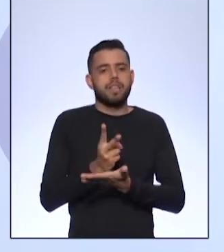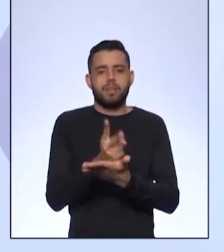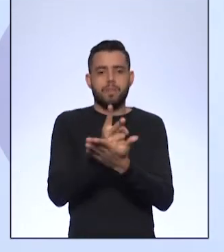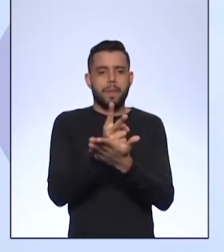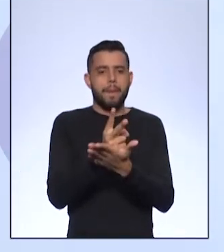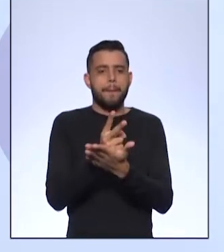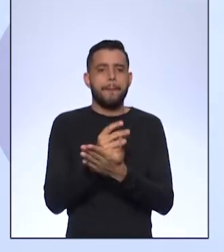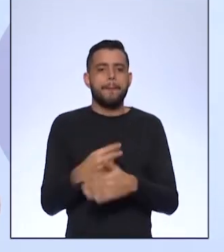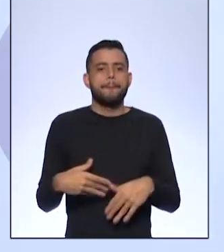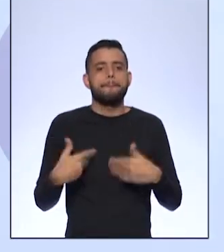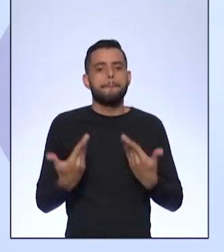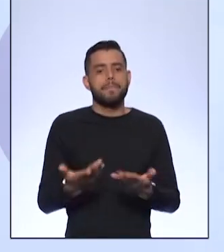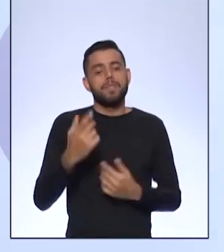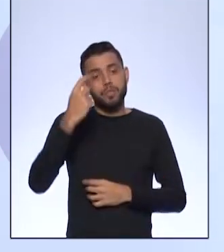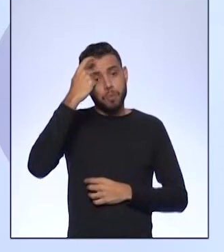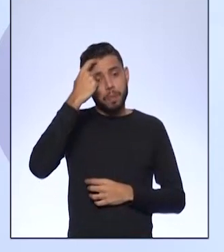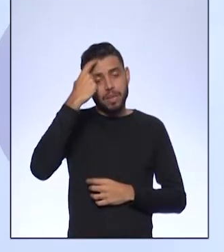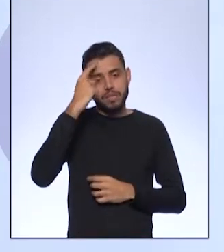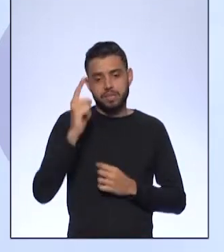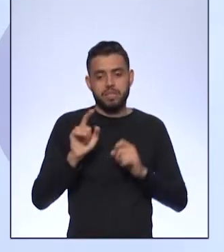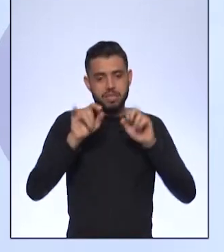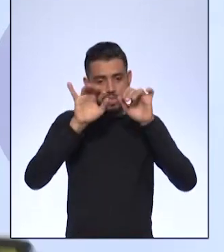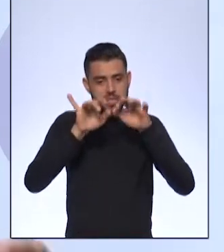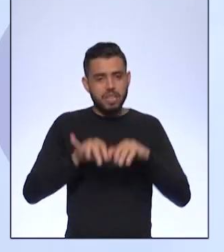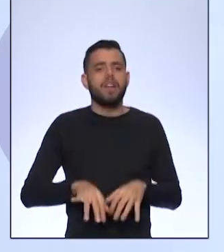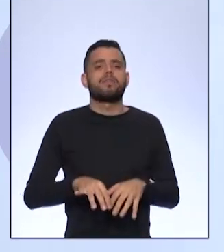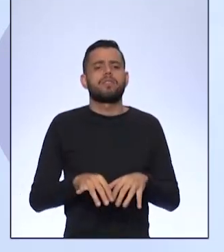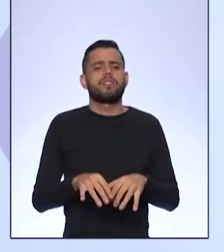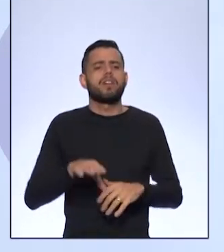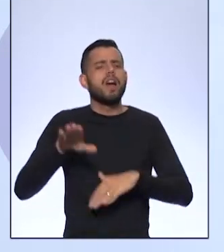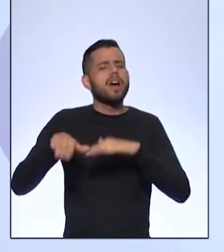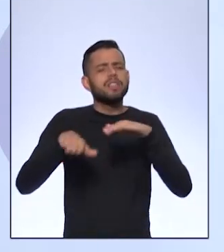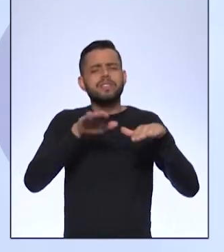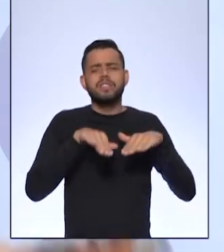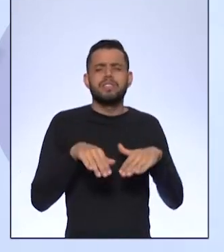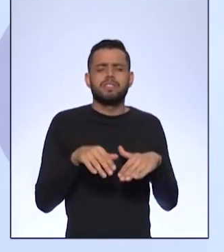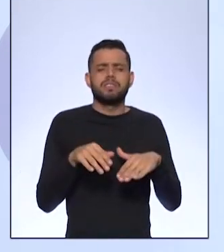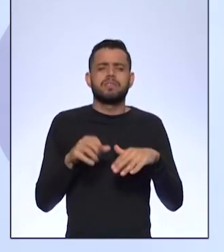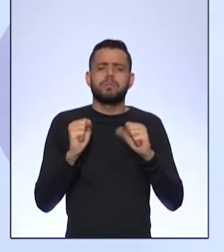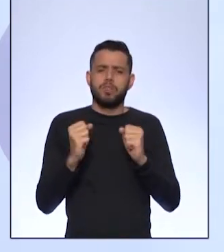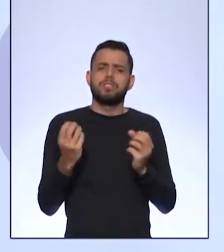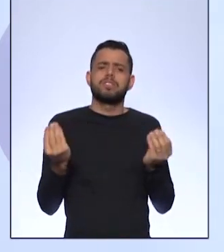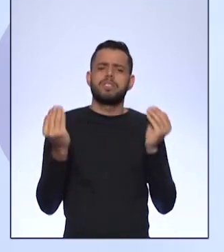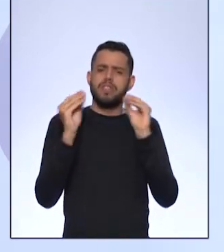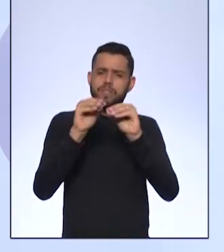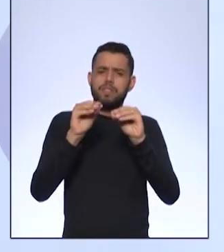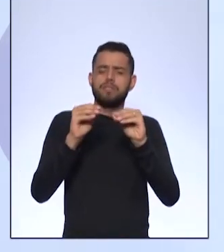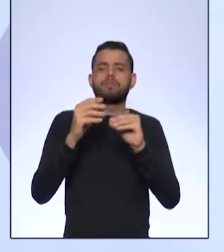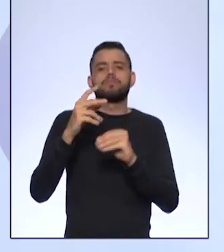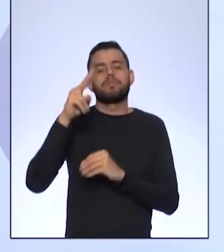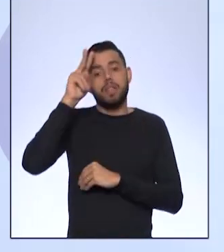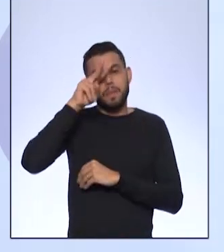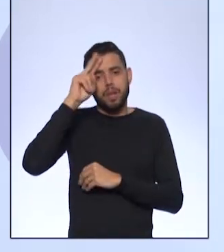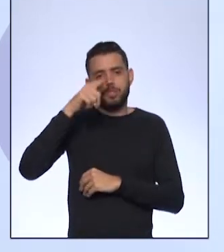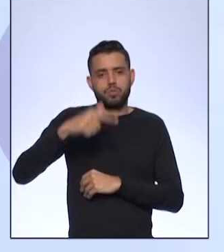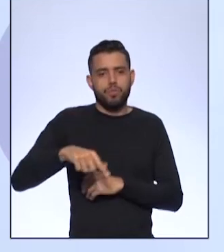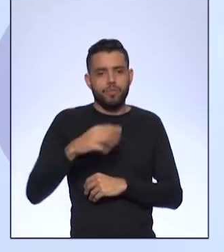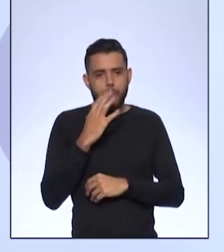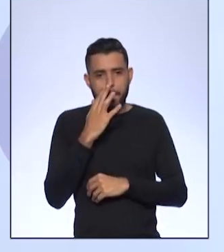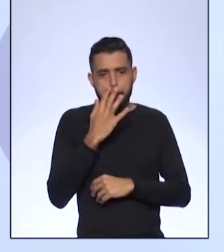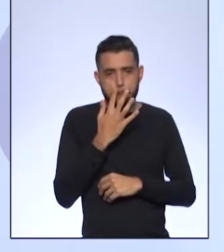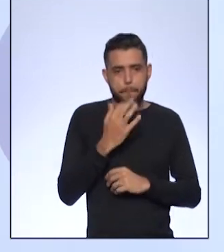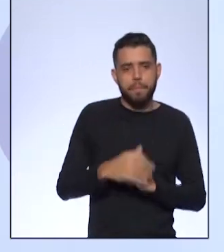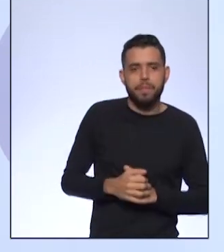quando a gente não pensa nisso e escreve qualquer coisa, muitas vezes eles podem pegar essas coisas e trazer de volta. Ou, por exemplo,